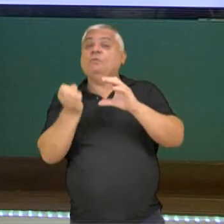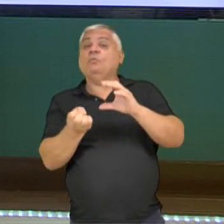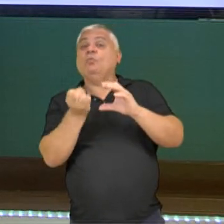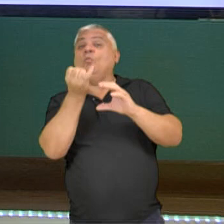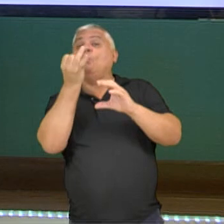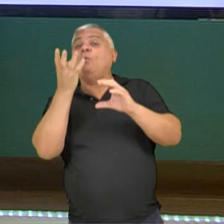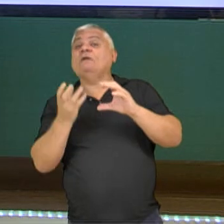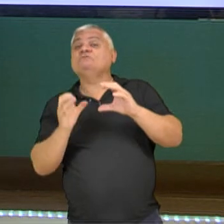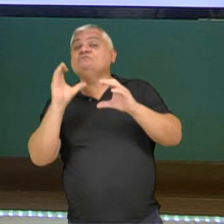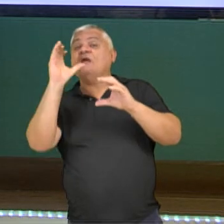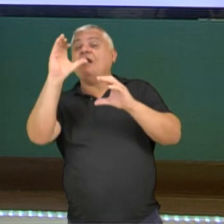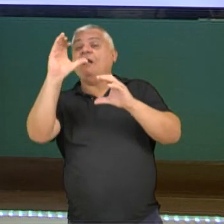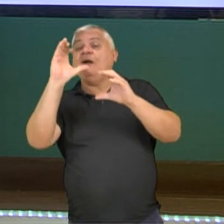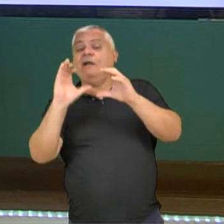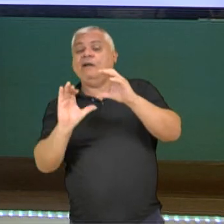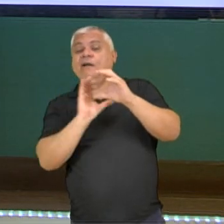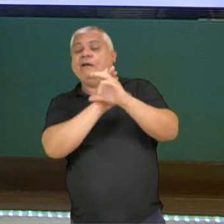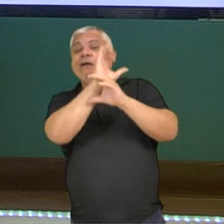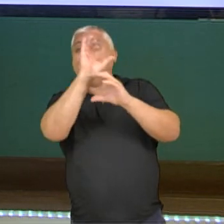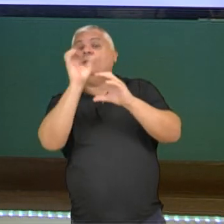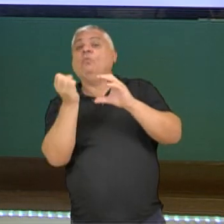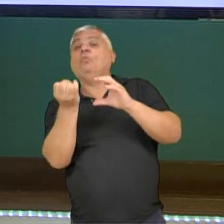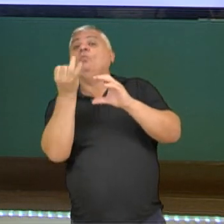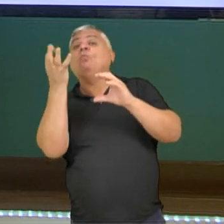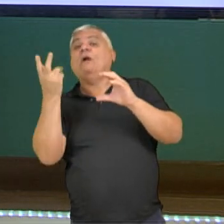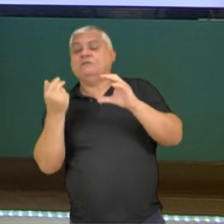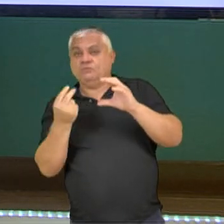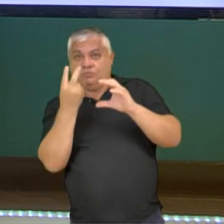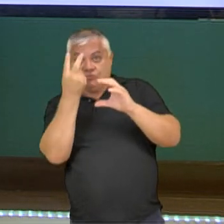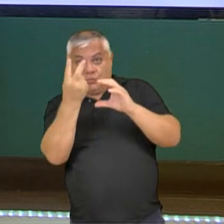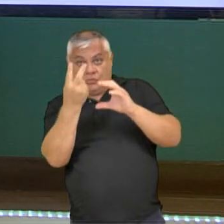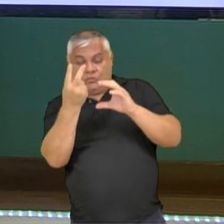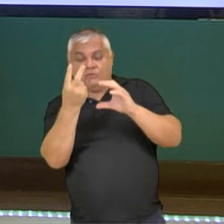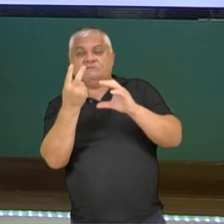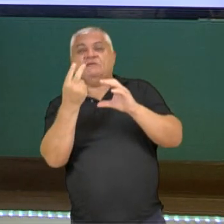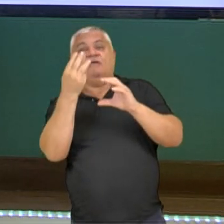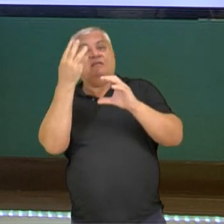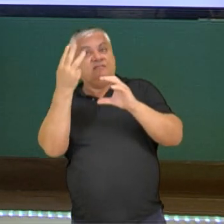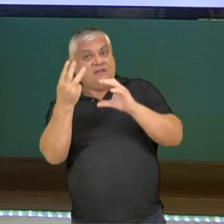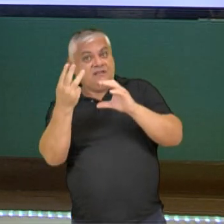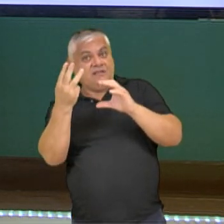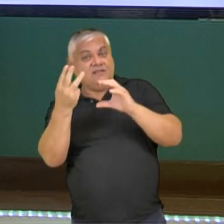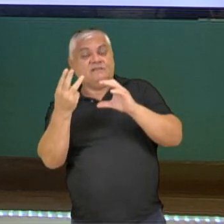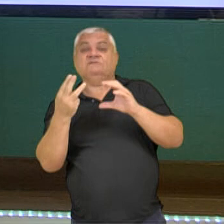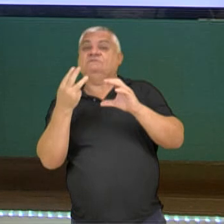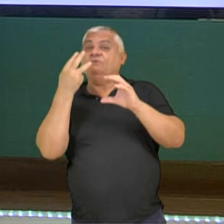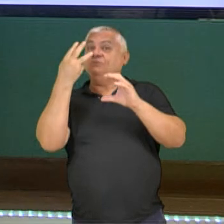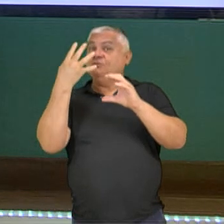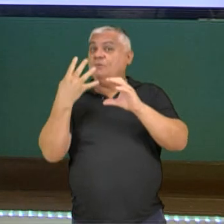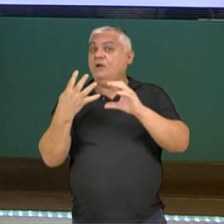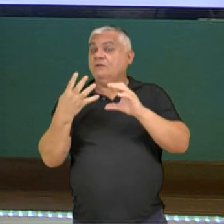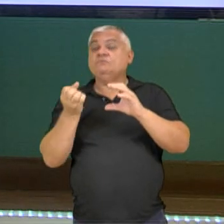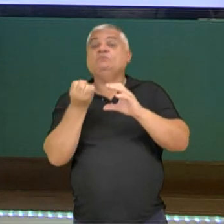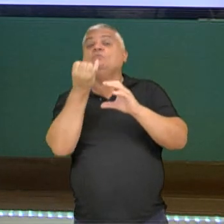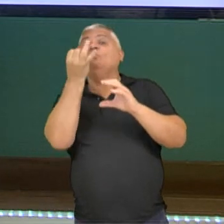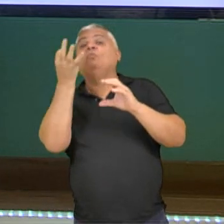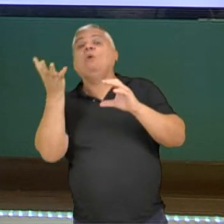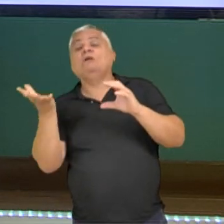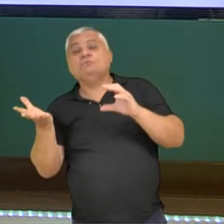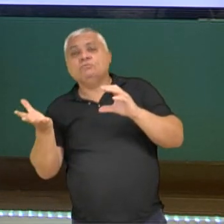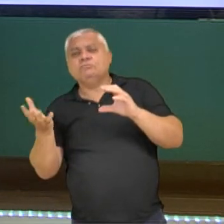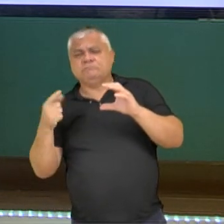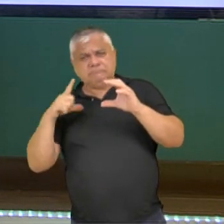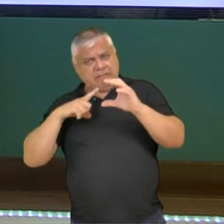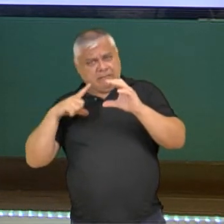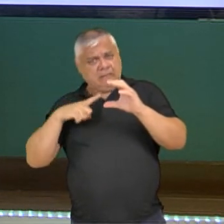quantos carbonos ele está ligado. 2, então ele é secundário. 3, ele vai ser terciário. Professor, mas ele está fazendo